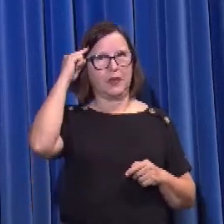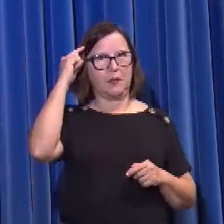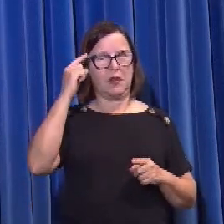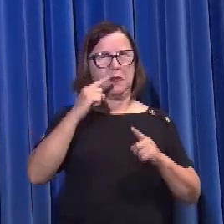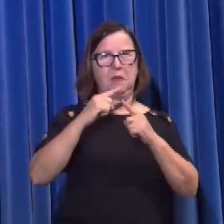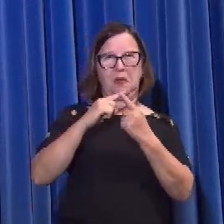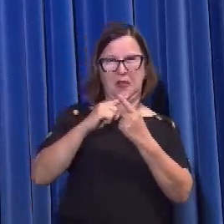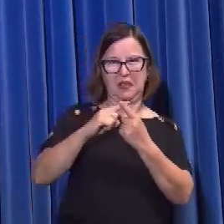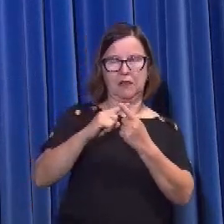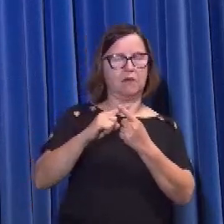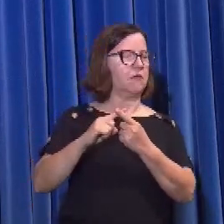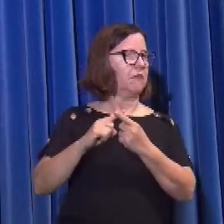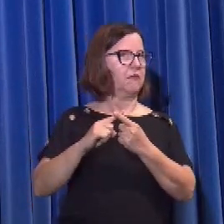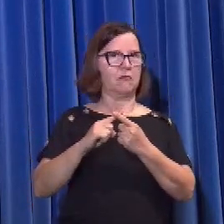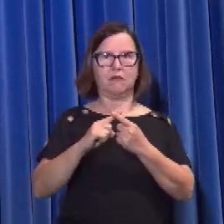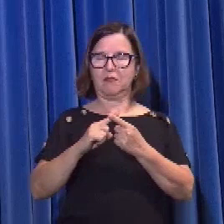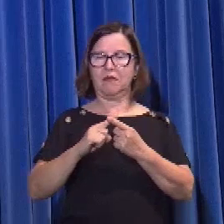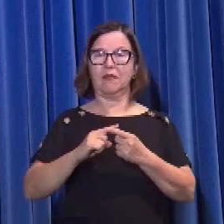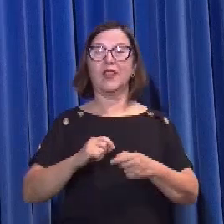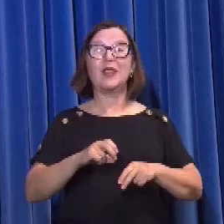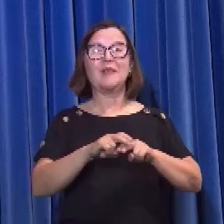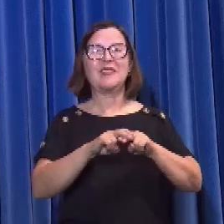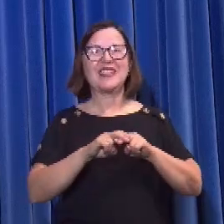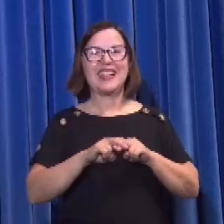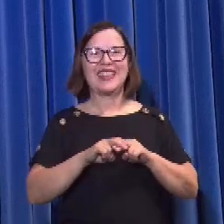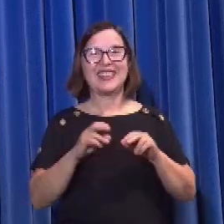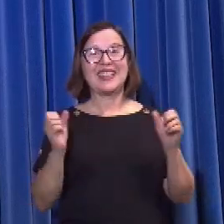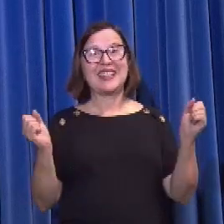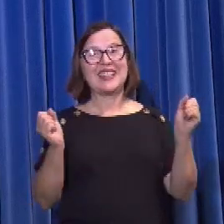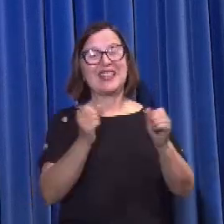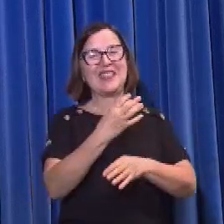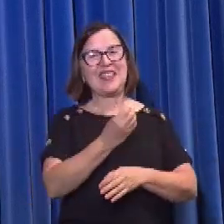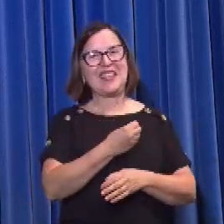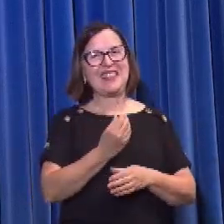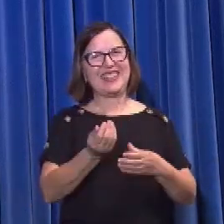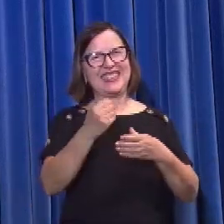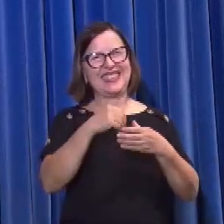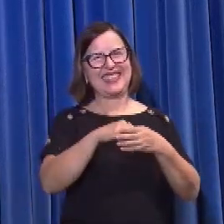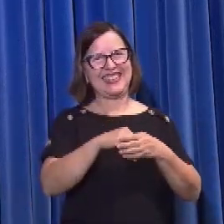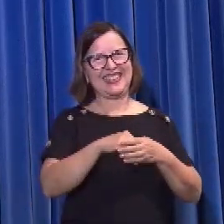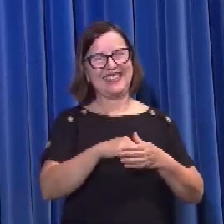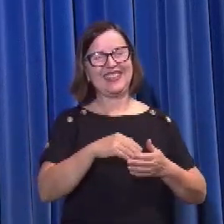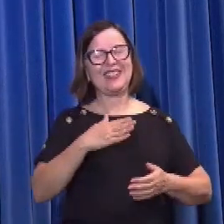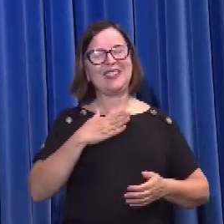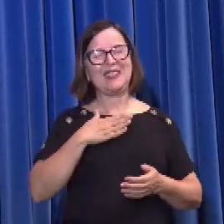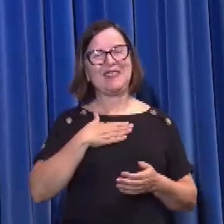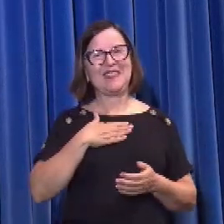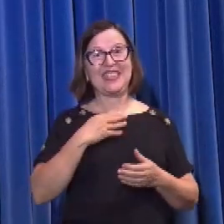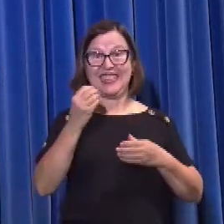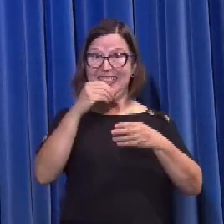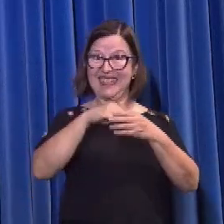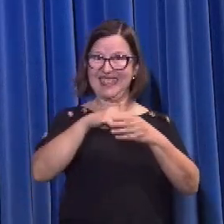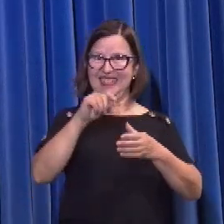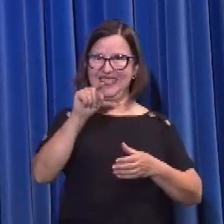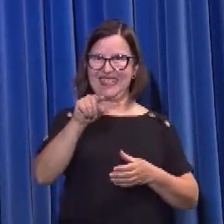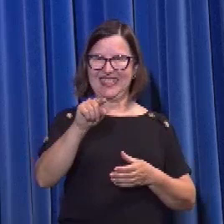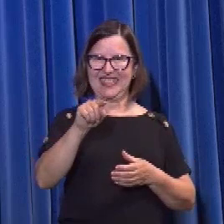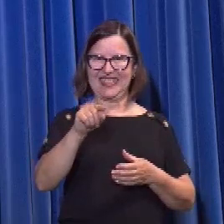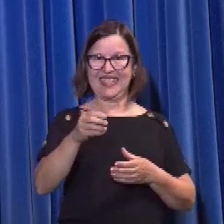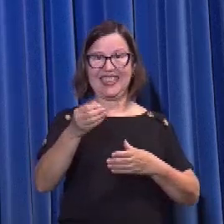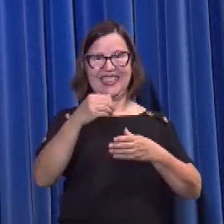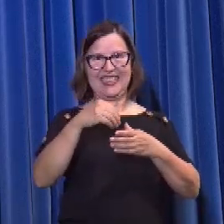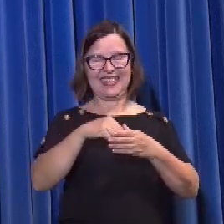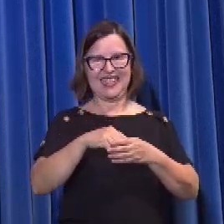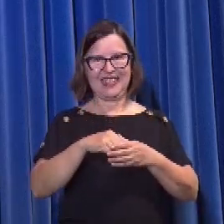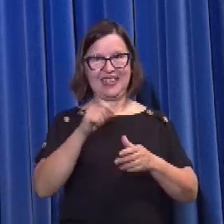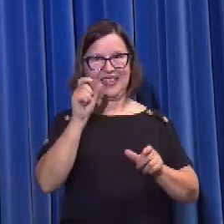Não, não é por causa disso, mas por causa de uma nova vida que há dentro de mim, dentro de você, dentro